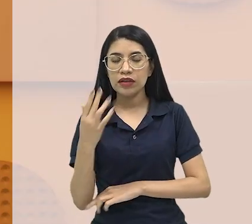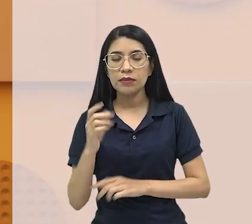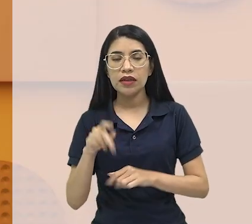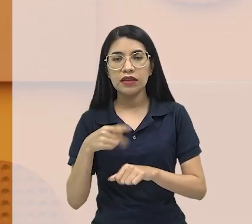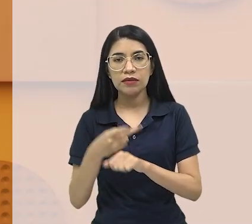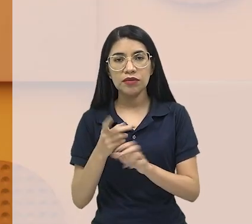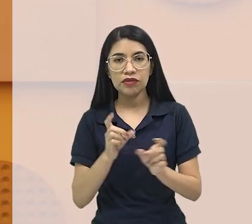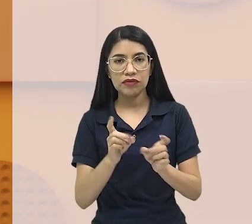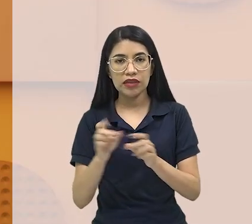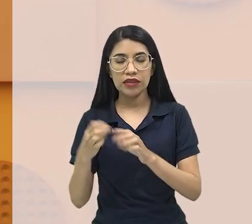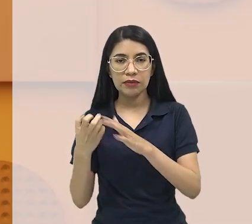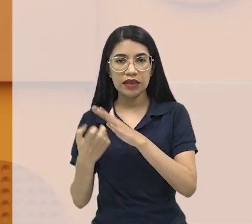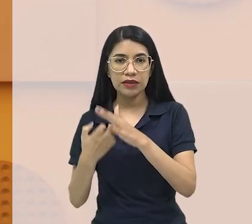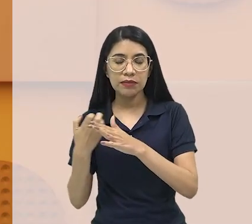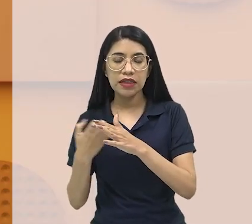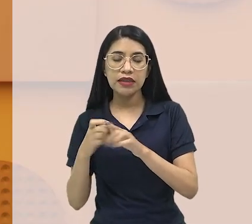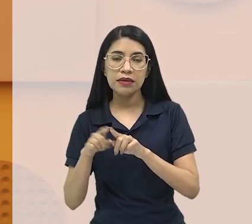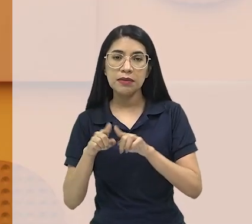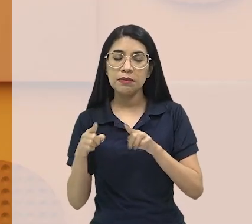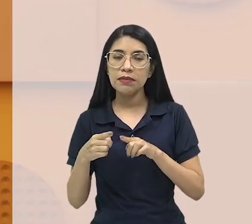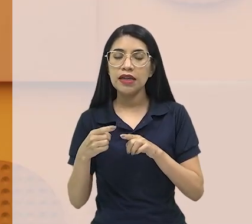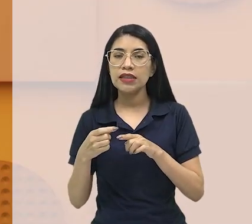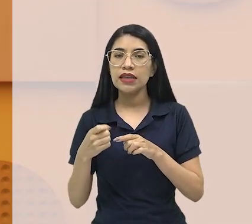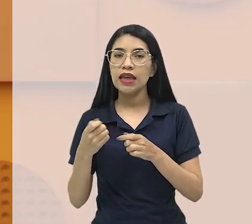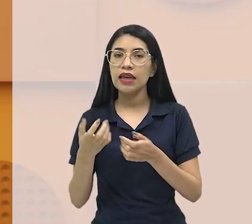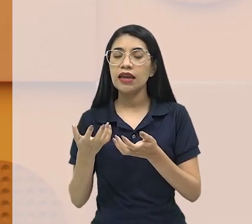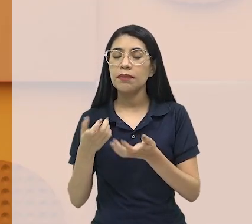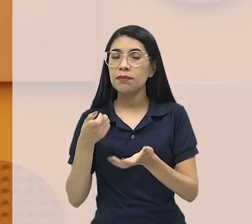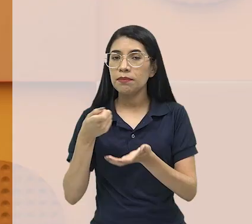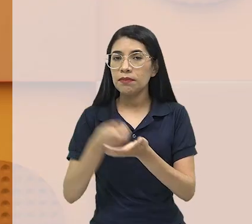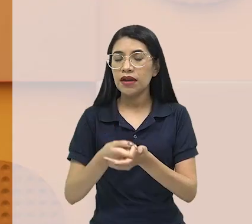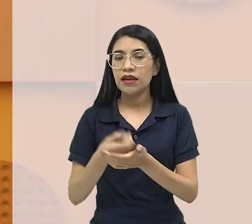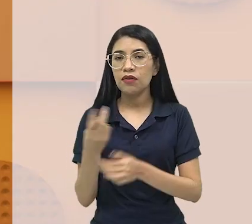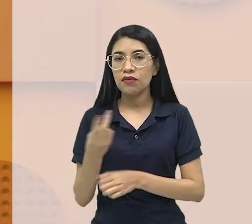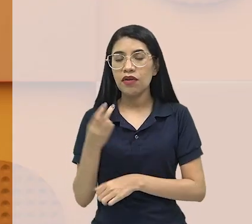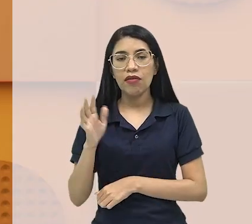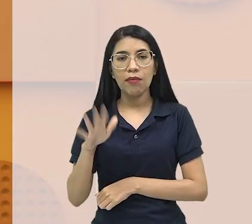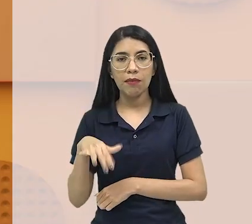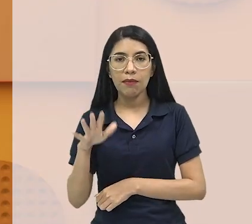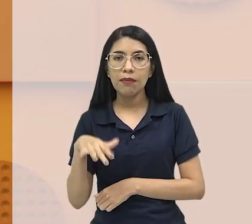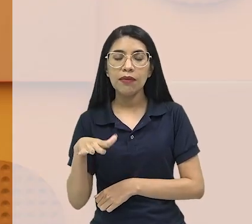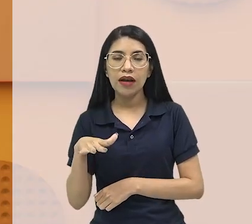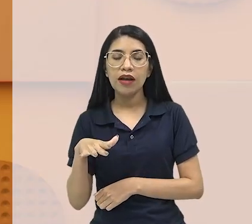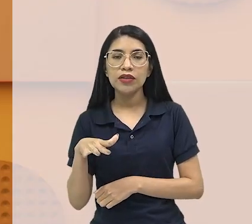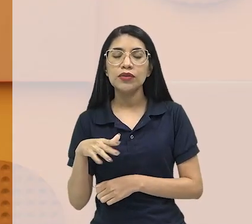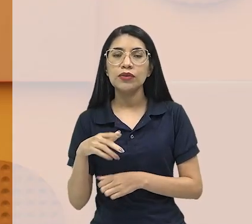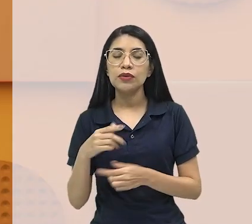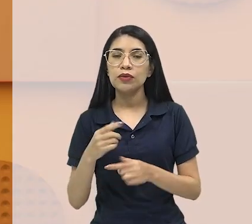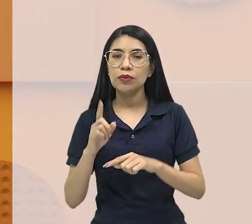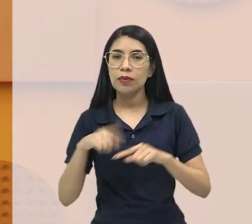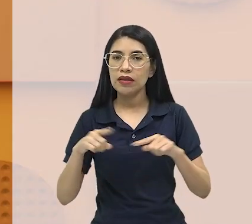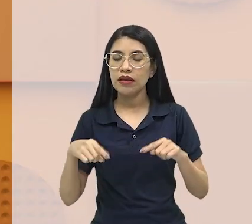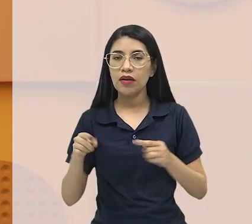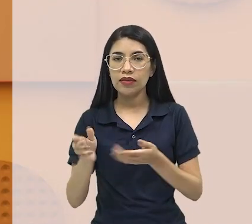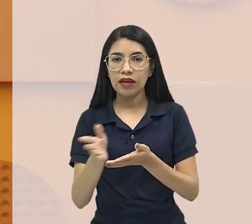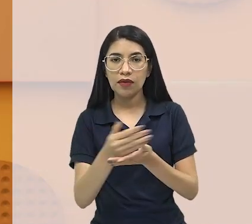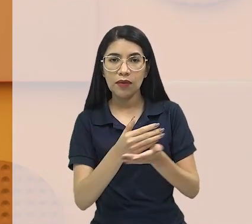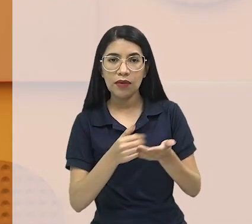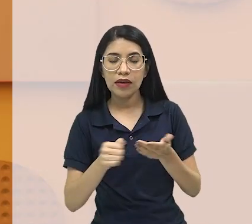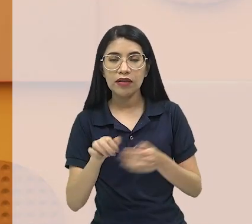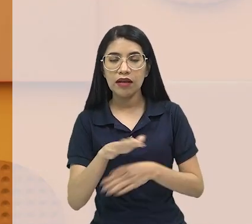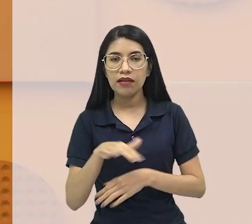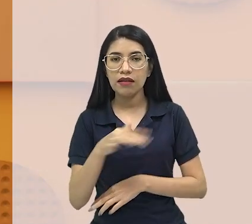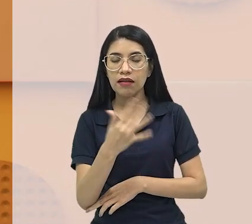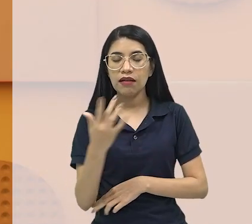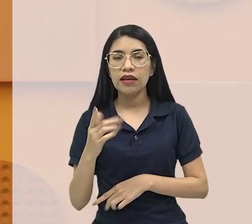Y, mas que essa empresa quer pagar um preço bem barato por esses recursos naturais que aquela comunidade recolhe, que vende para ela um preço bem